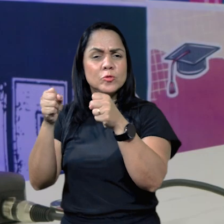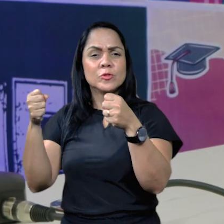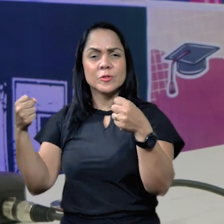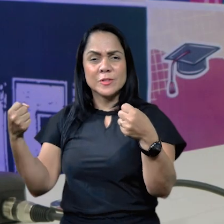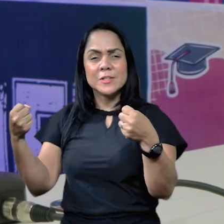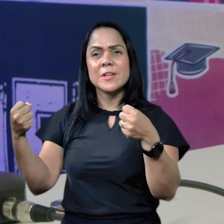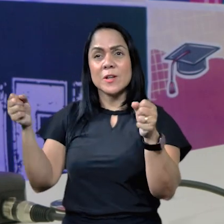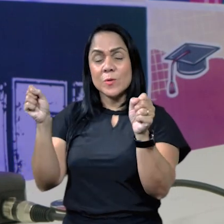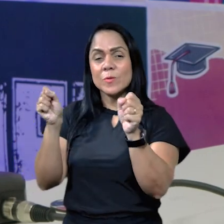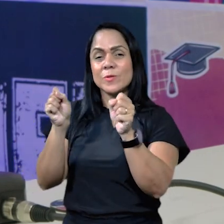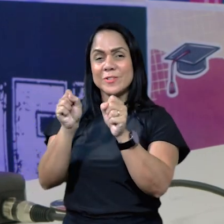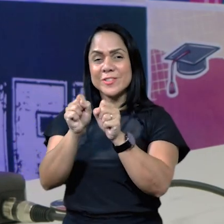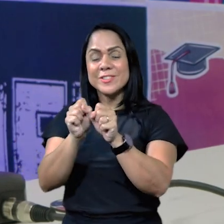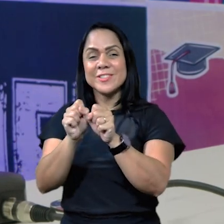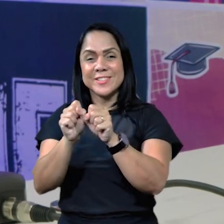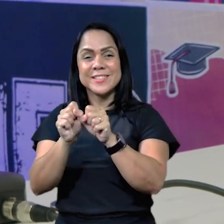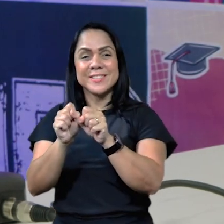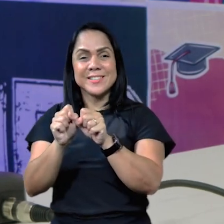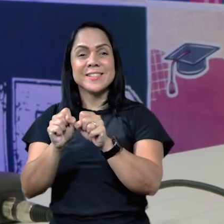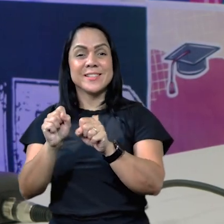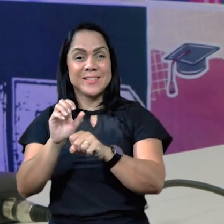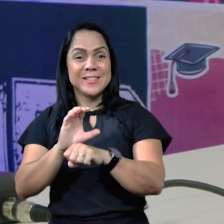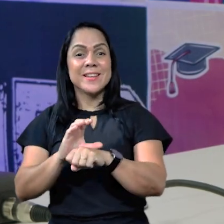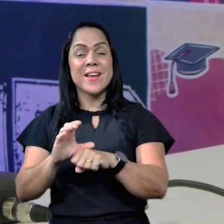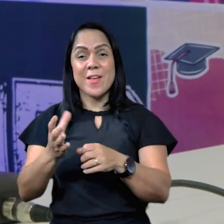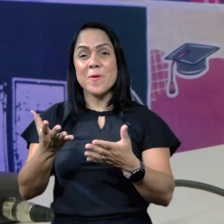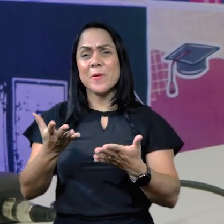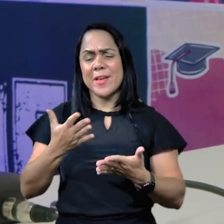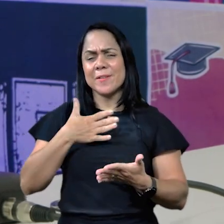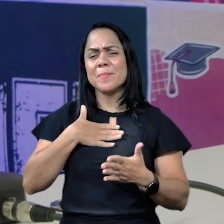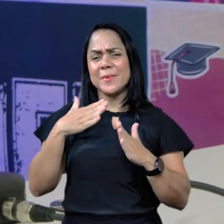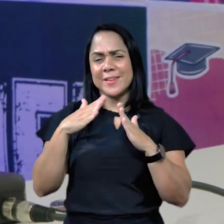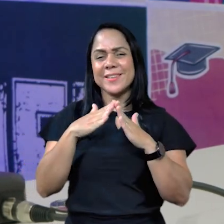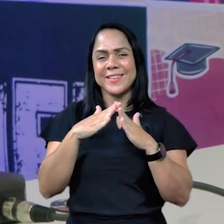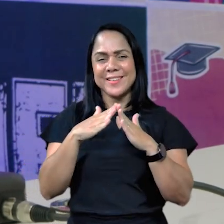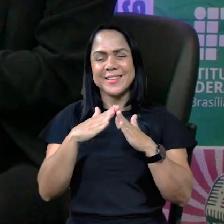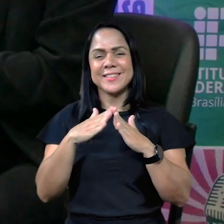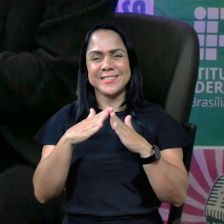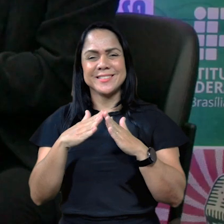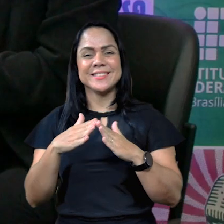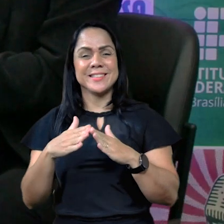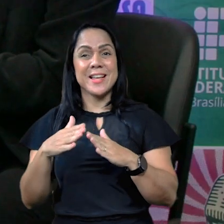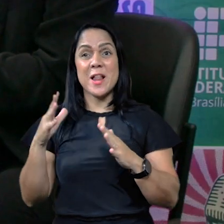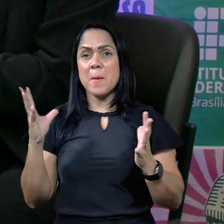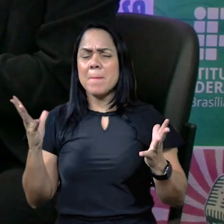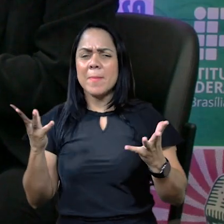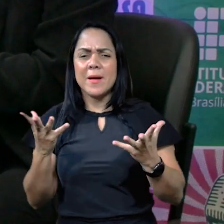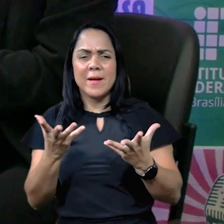uma cortina de cortina, né, Tael? É uma cortina que eu queria em casa. Ela tem um blackout